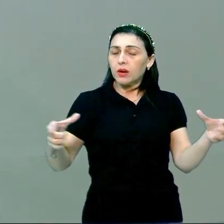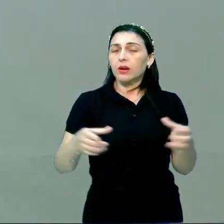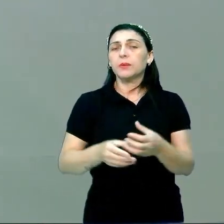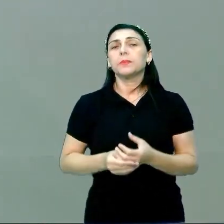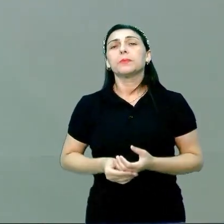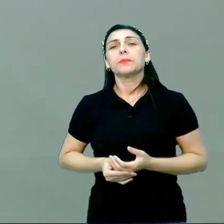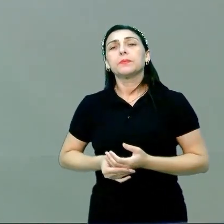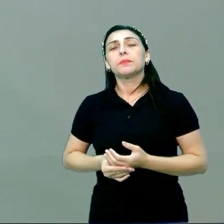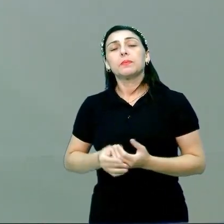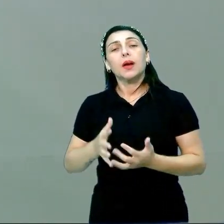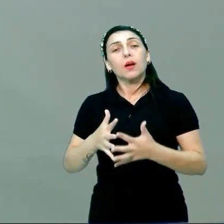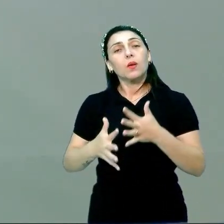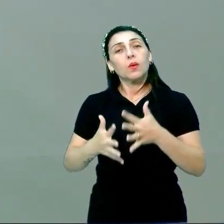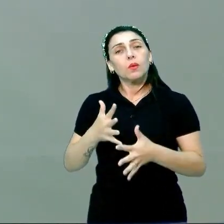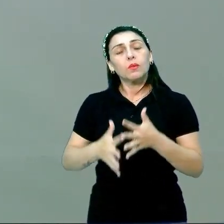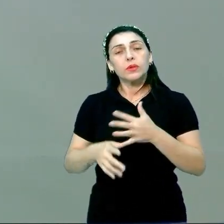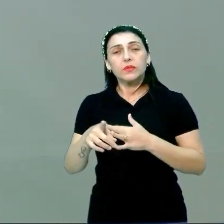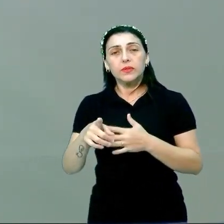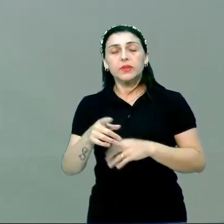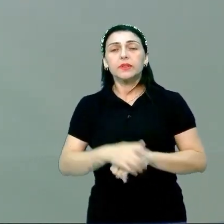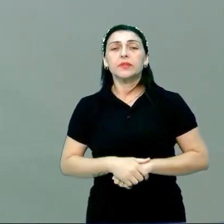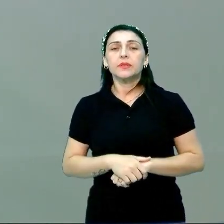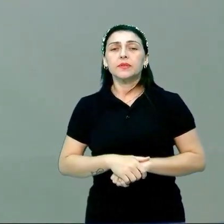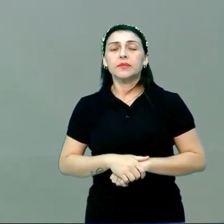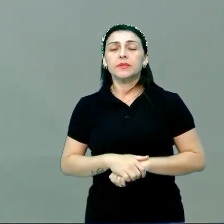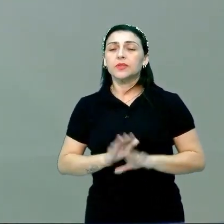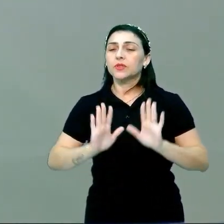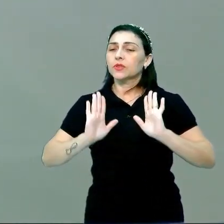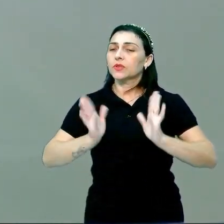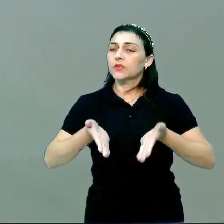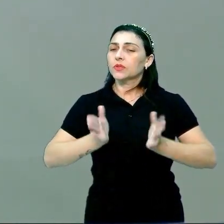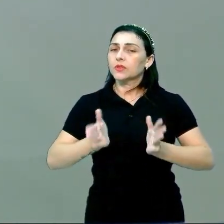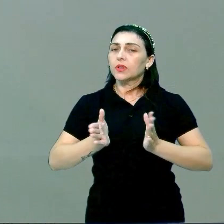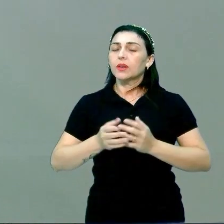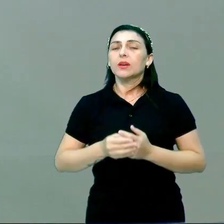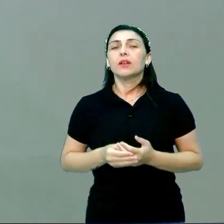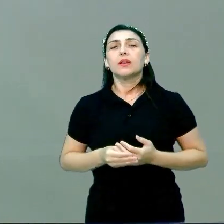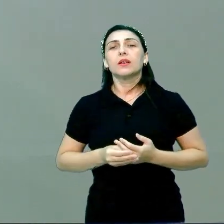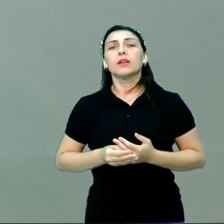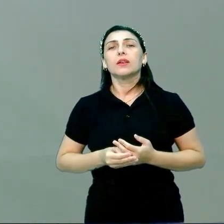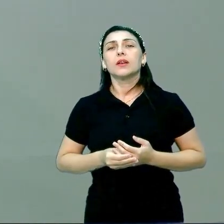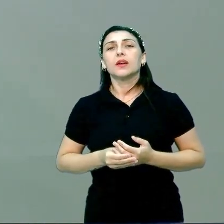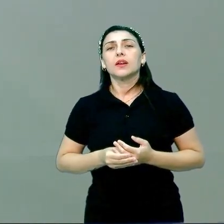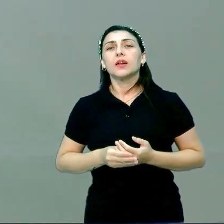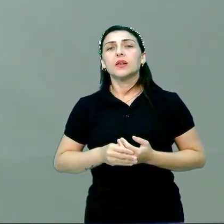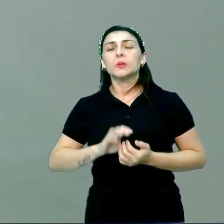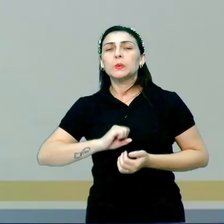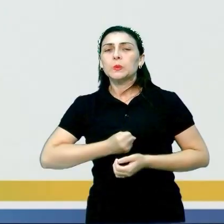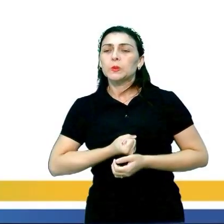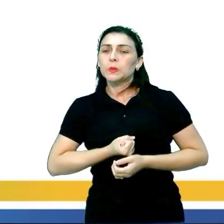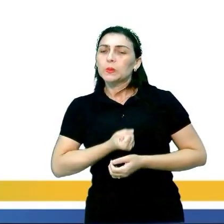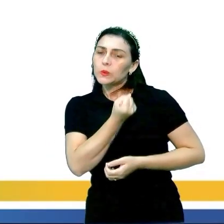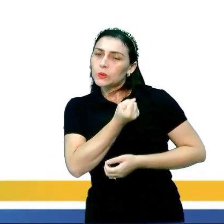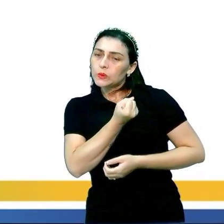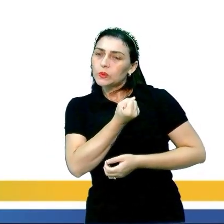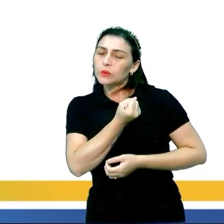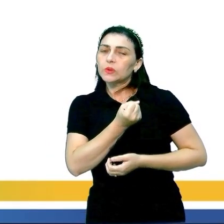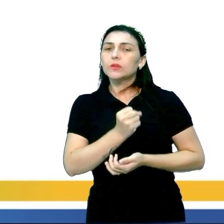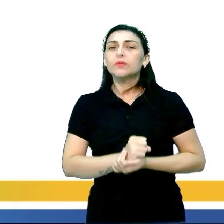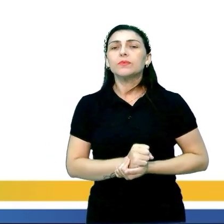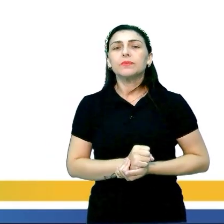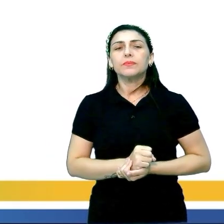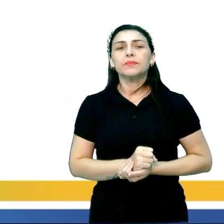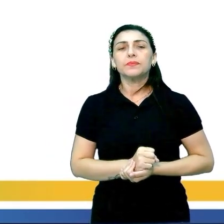aqui justamente para confundir você. Que é o camarada que já está, né, já tá chateado aí da vida, né?